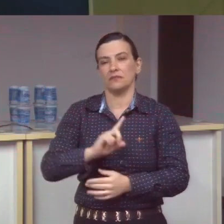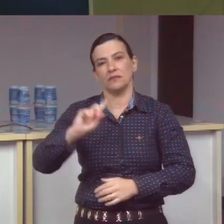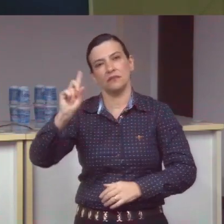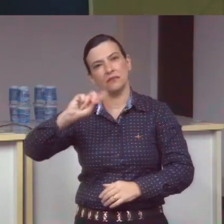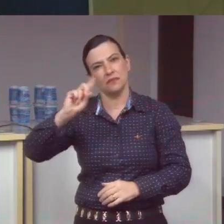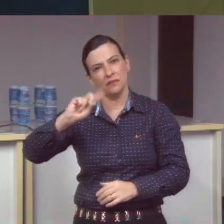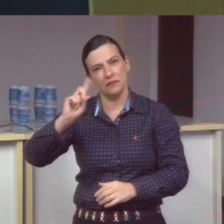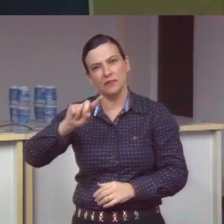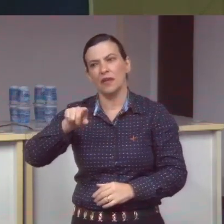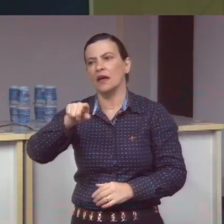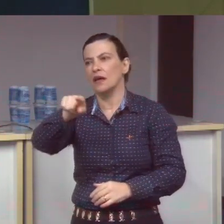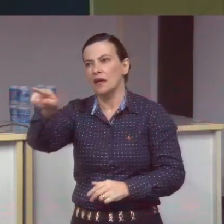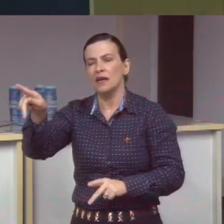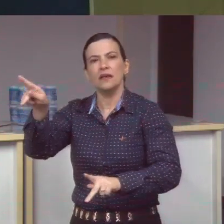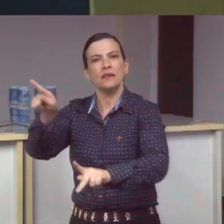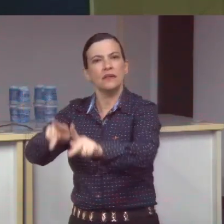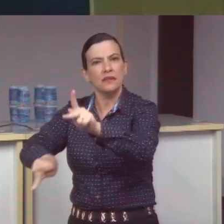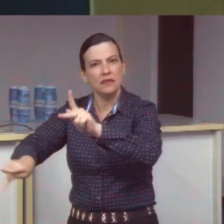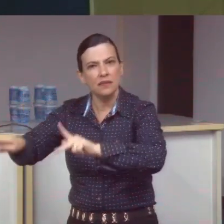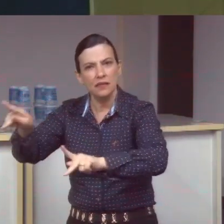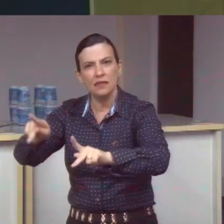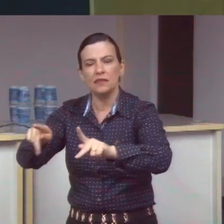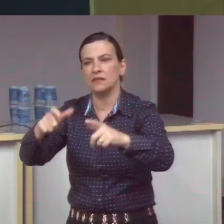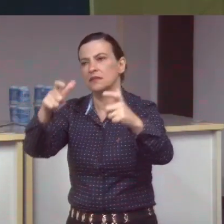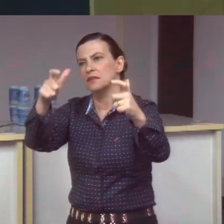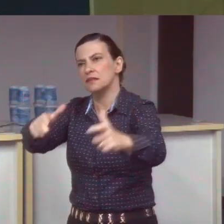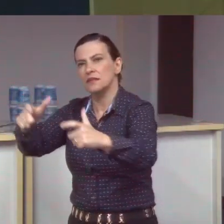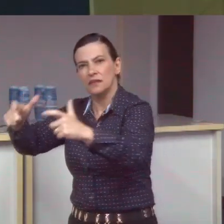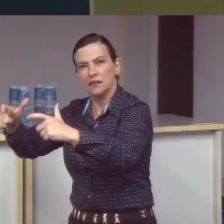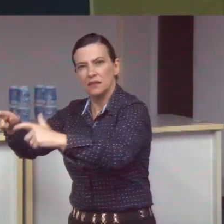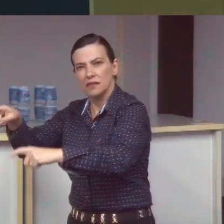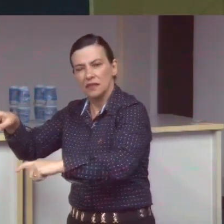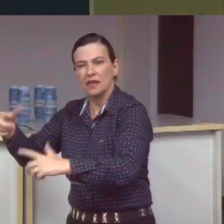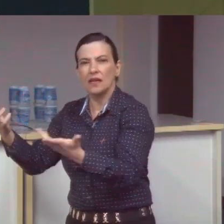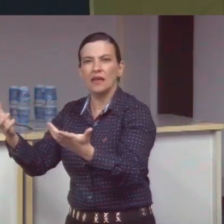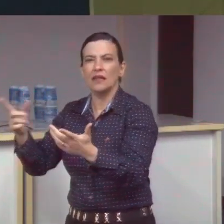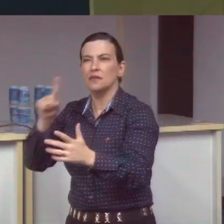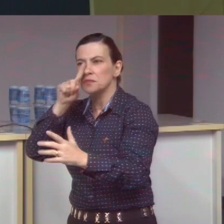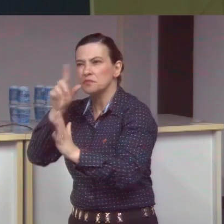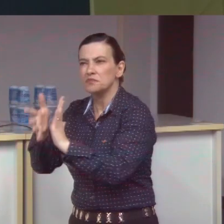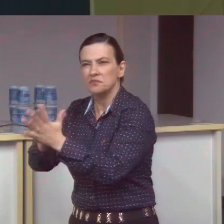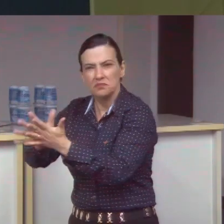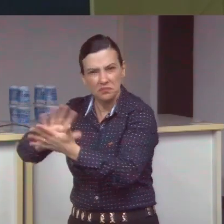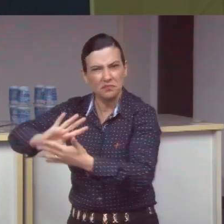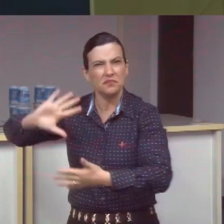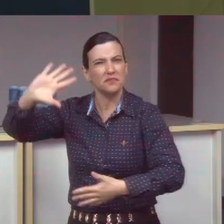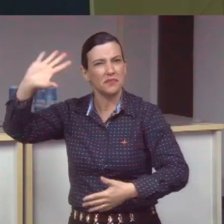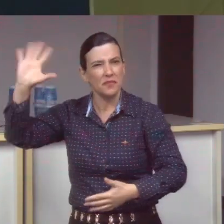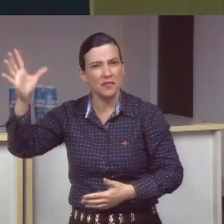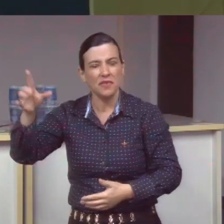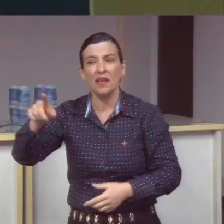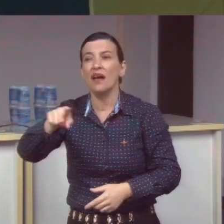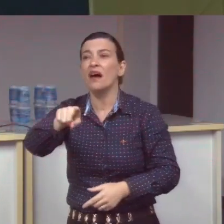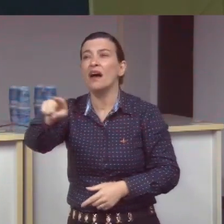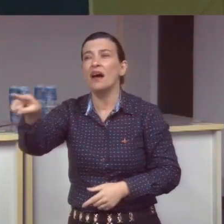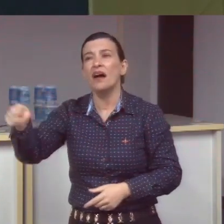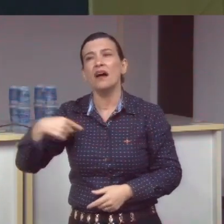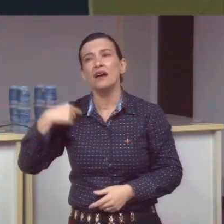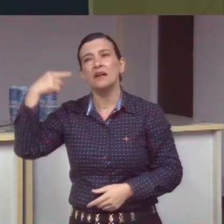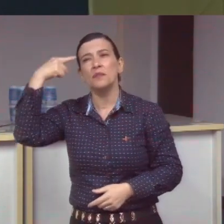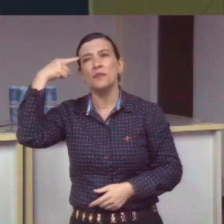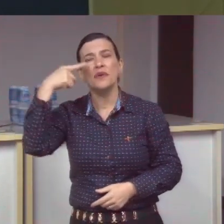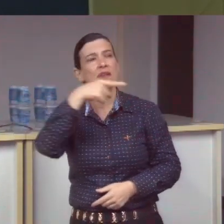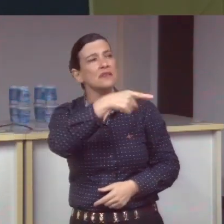a população afetada, as comunidades afetadas, sejam iludidas por essas ações que